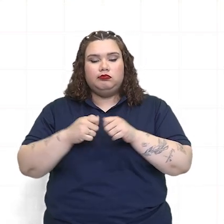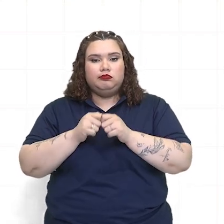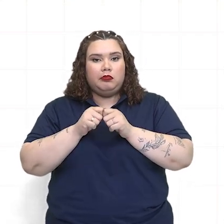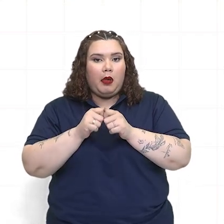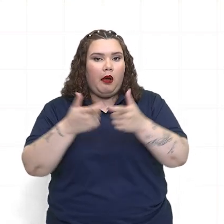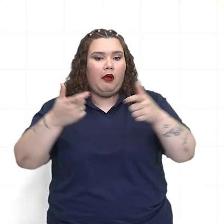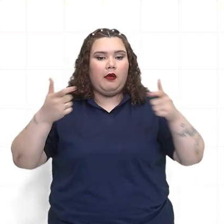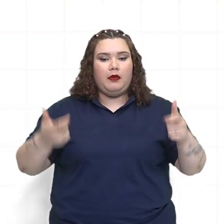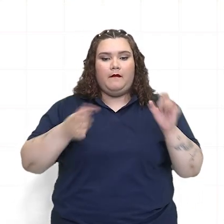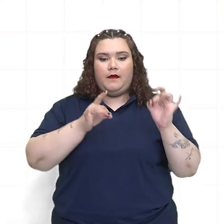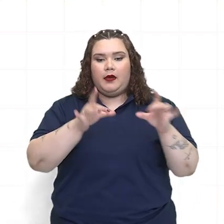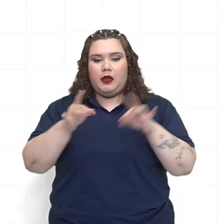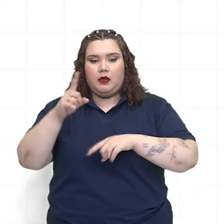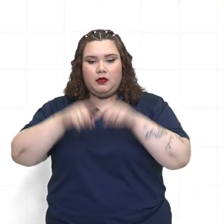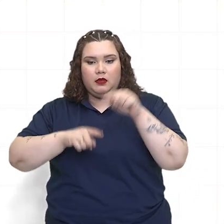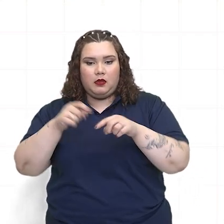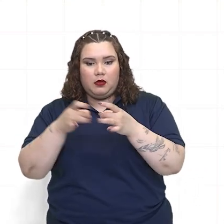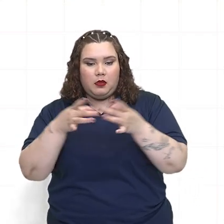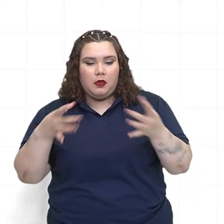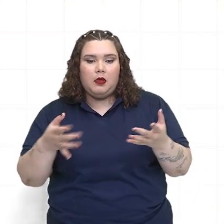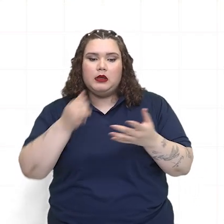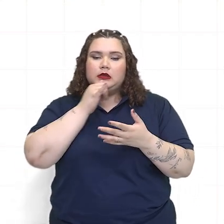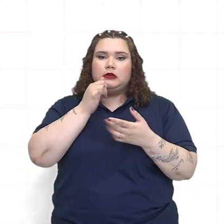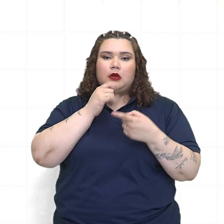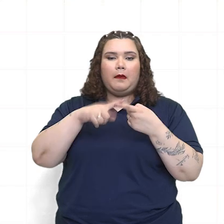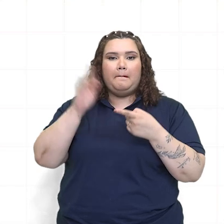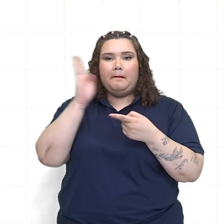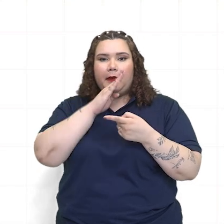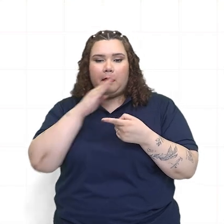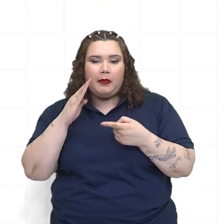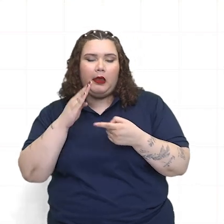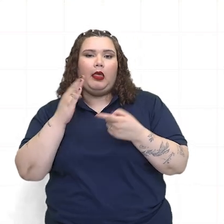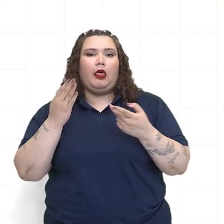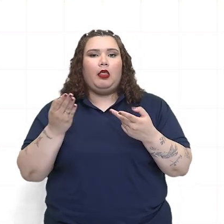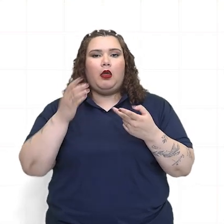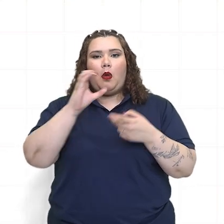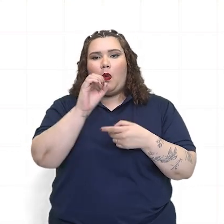de ampliar os seus negócios através da venda de produtos e